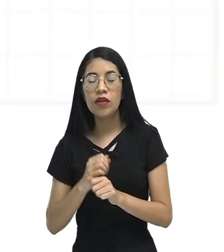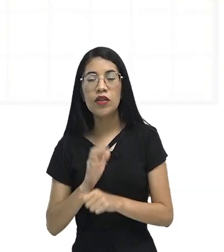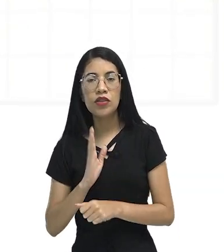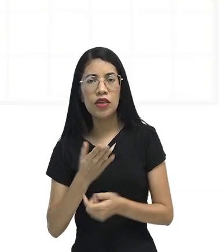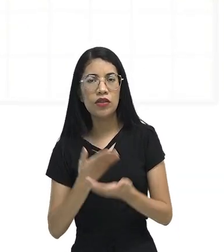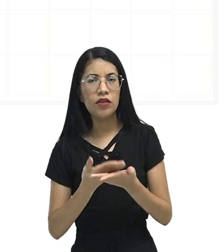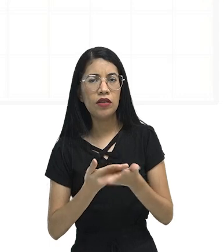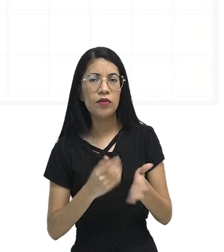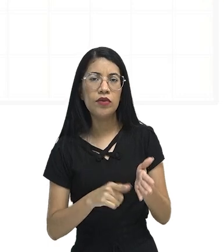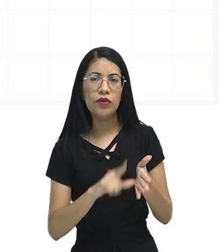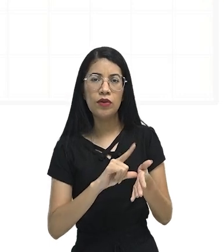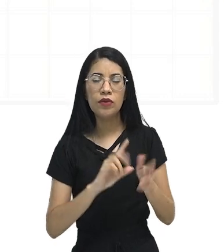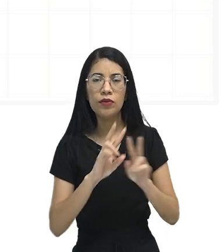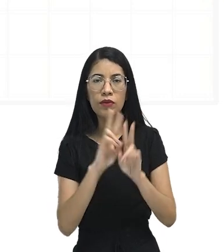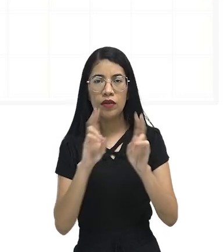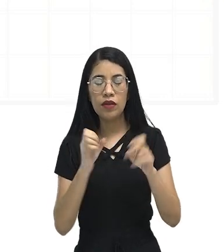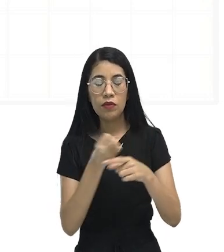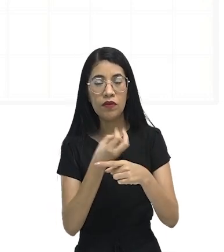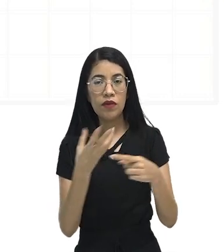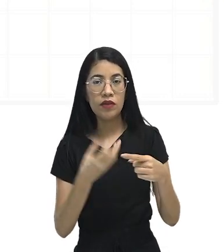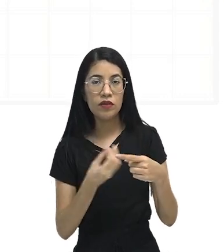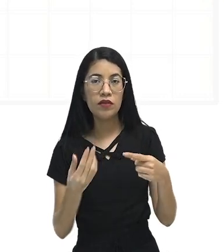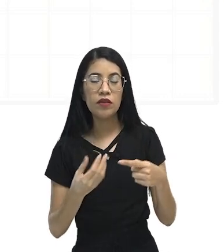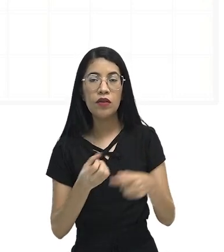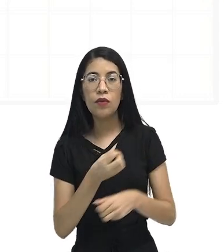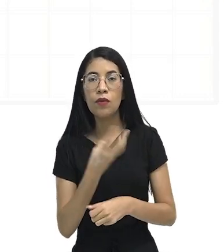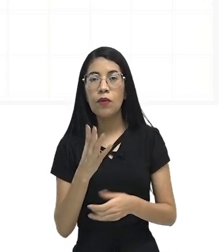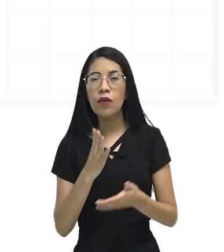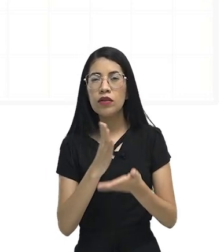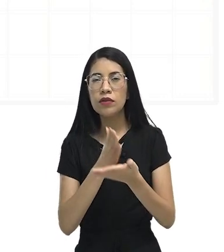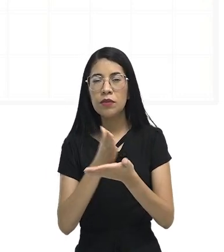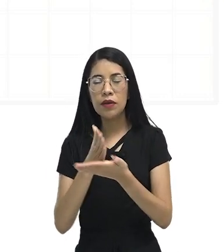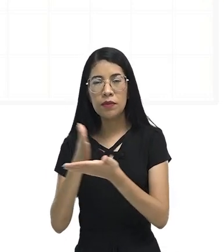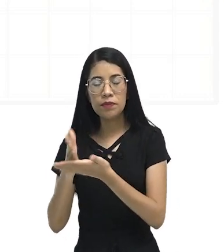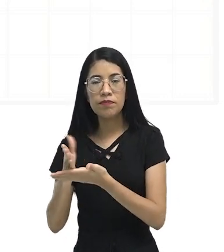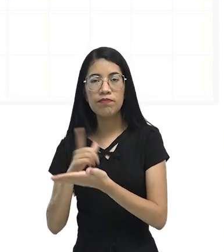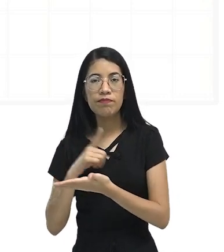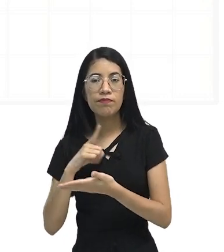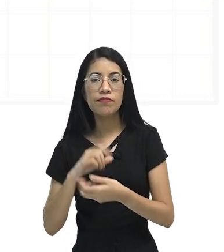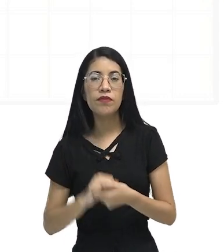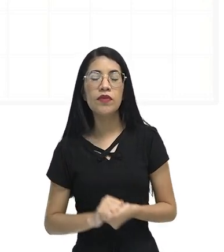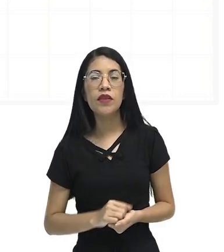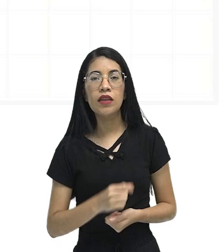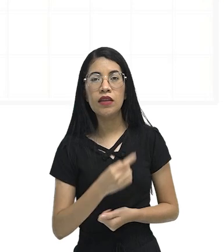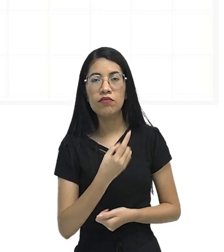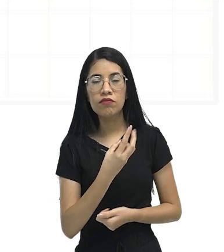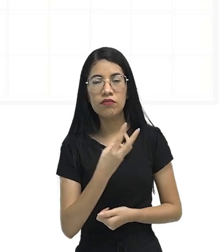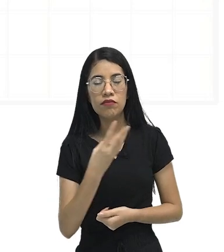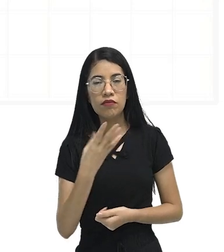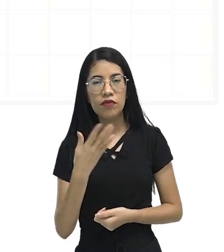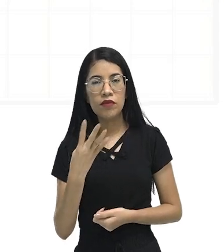tivemos aula sobre frações, né? Quantas partes eu tenho? Vamos lá? 1, 2, 3, 4,